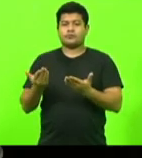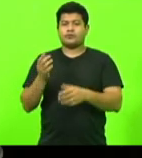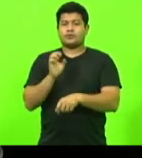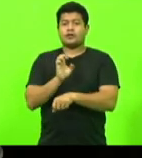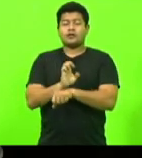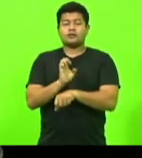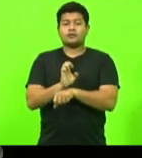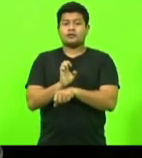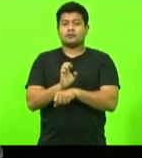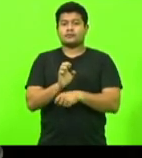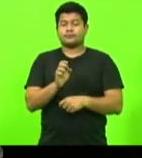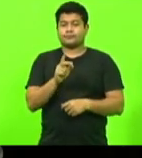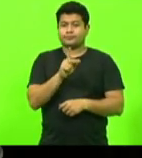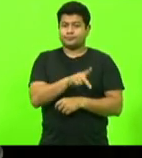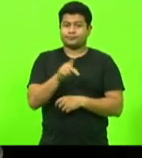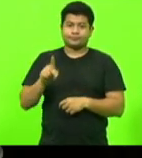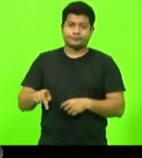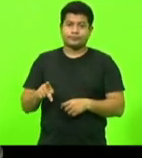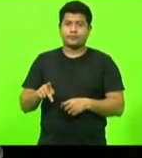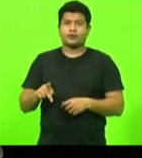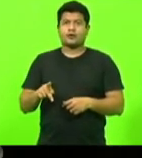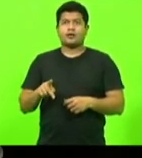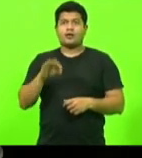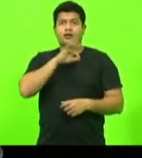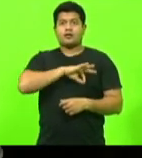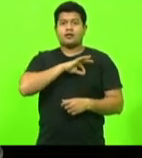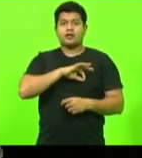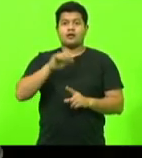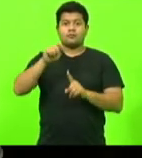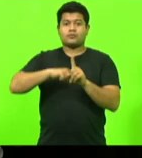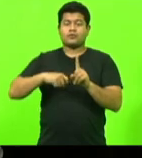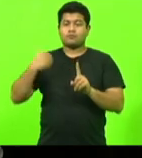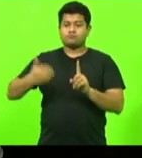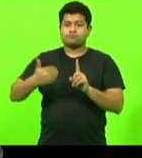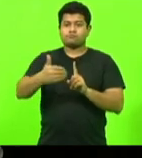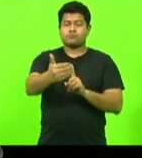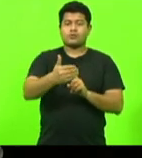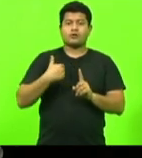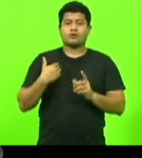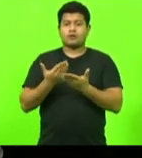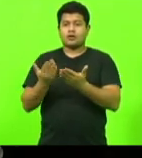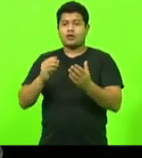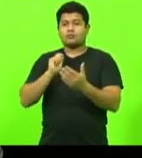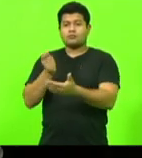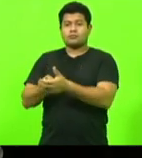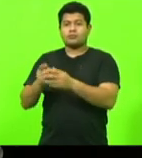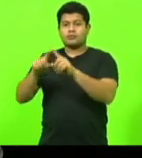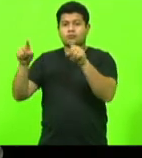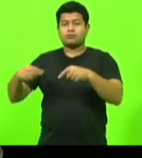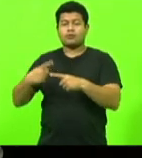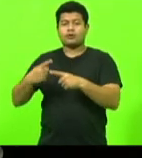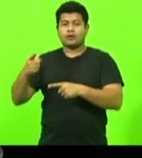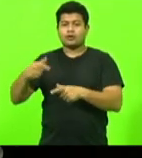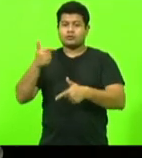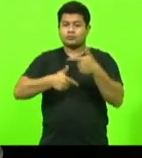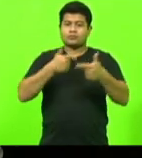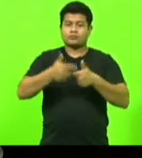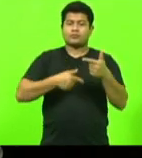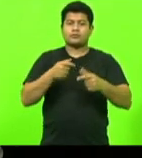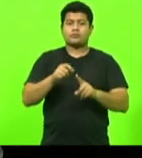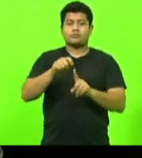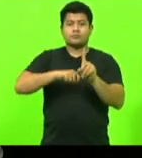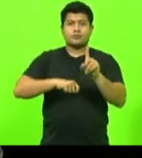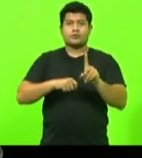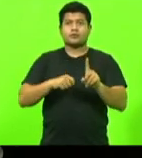remuneração como sendo a retribuição mensal paga ao funcionário pelo exercício do cargo, correspondente